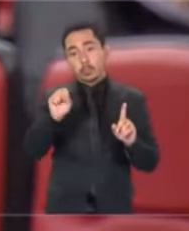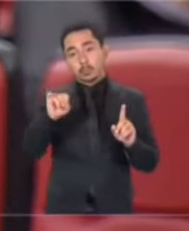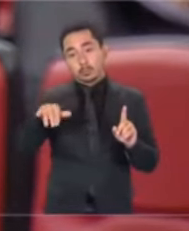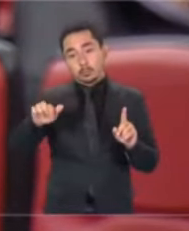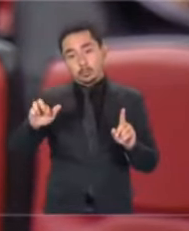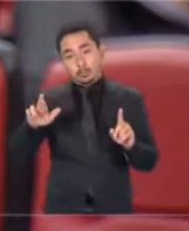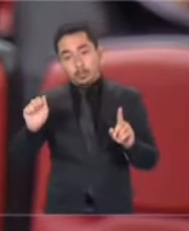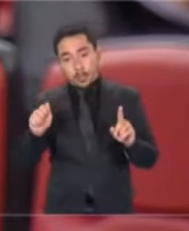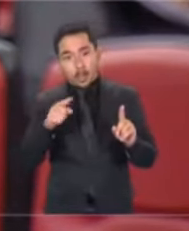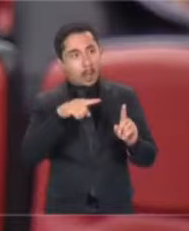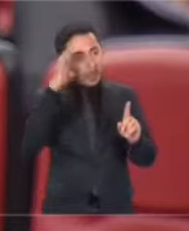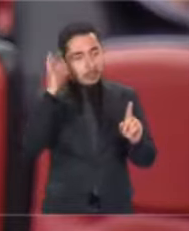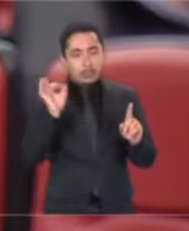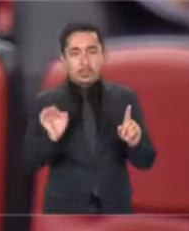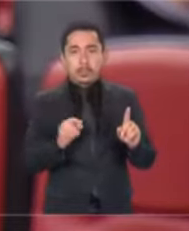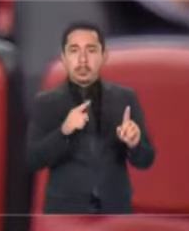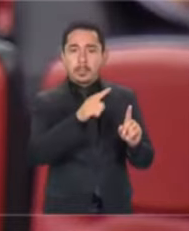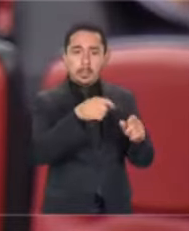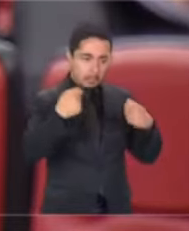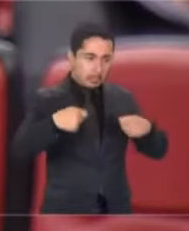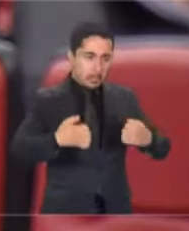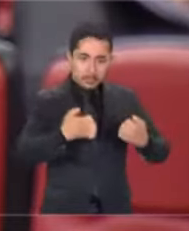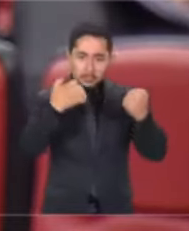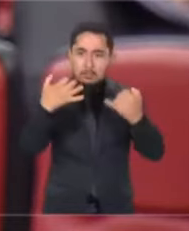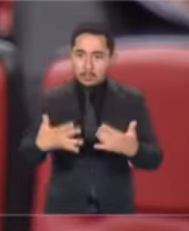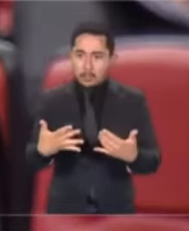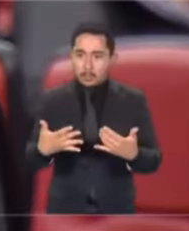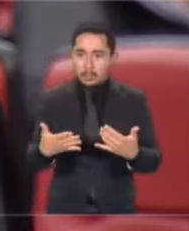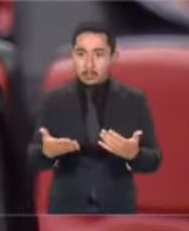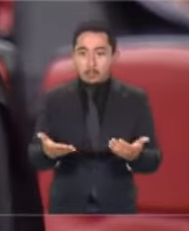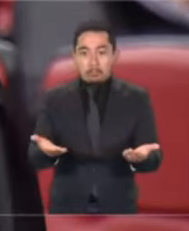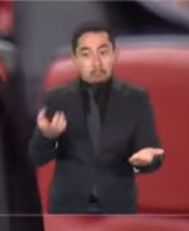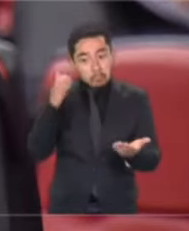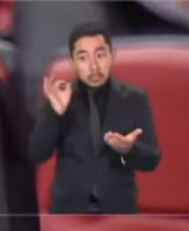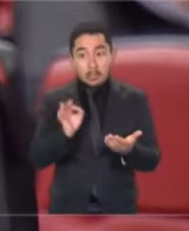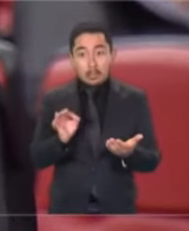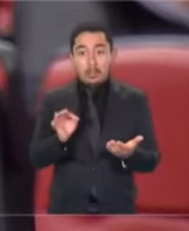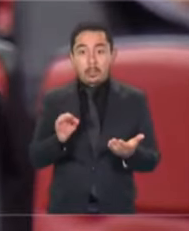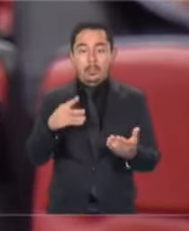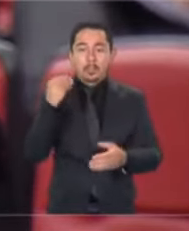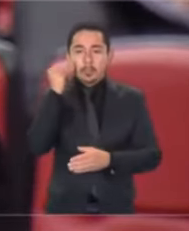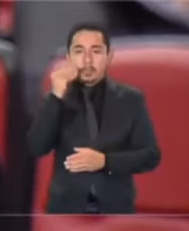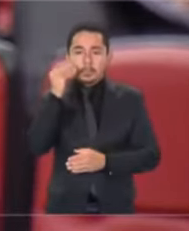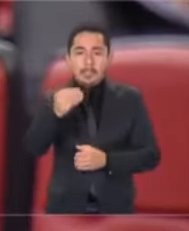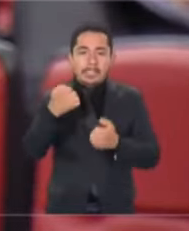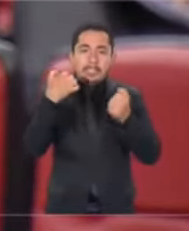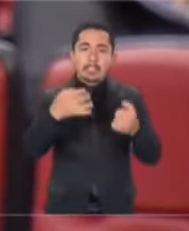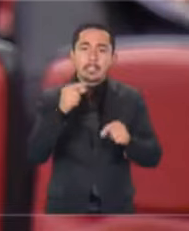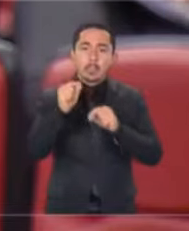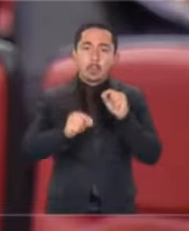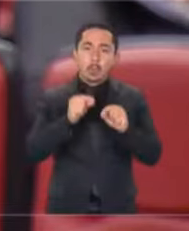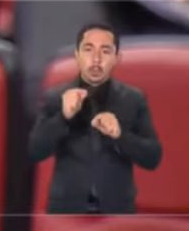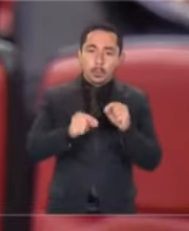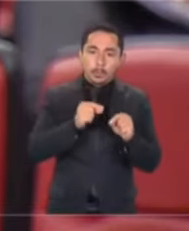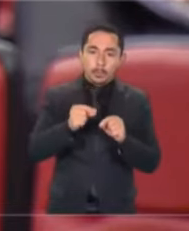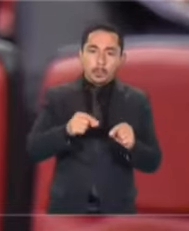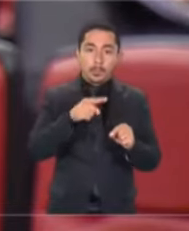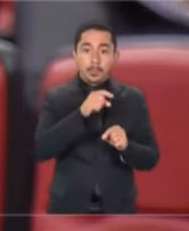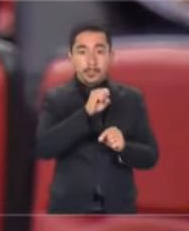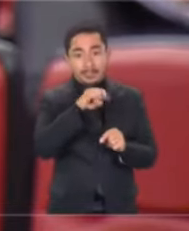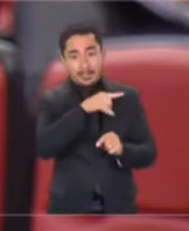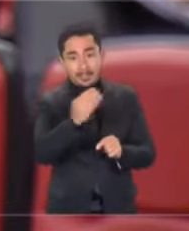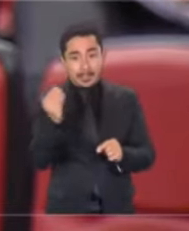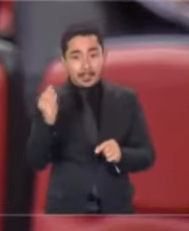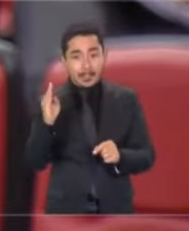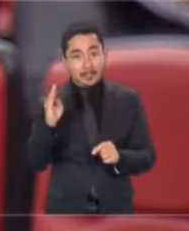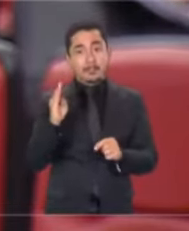somente desconhecia que ela tinha o dever de prestar contas. E vejam, excelências, a experiência demonstra que, quando há fraudes à prestação